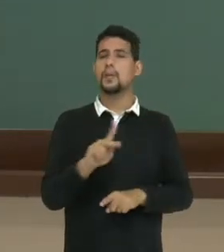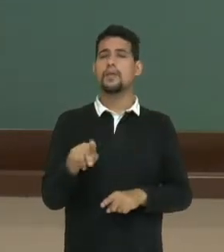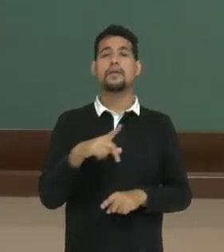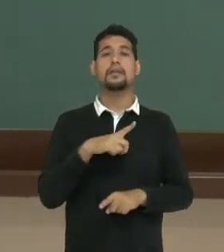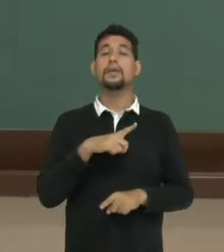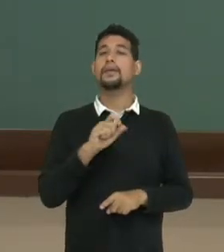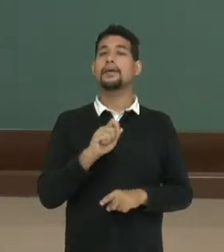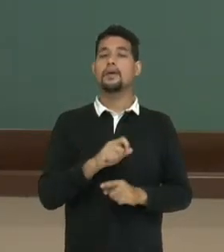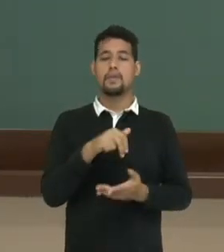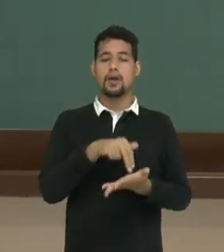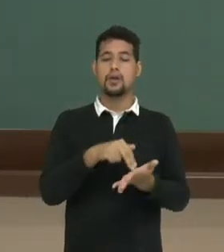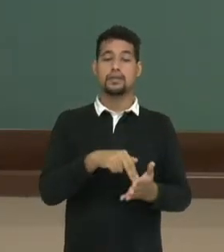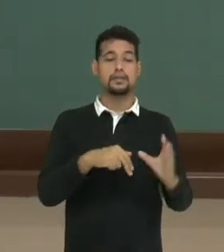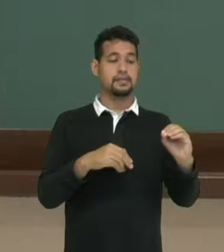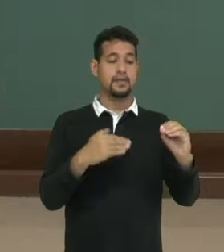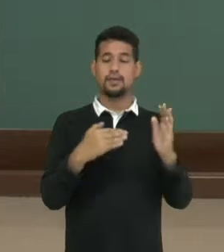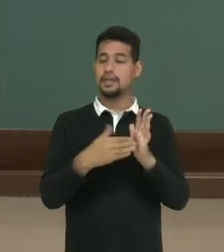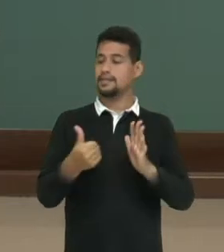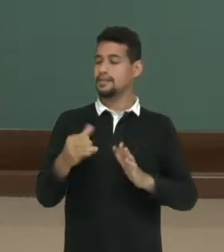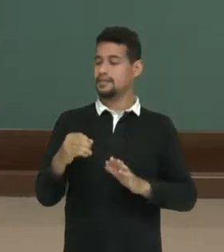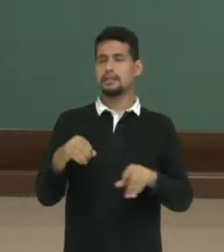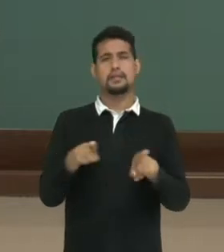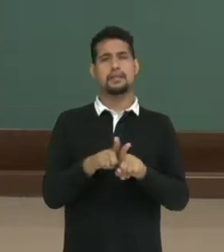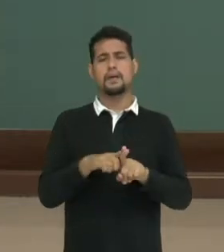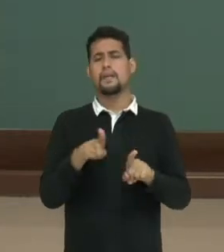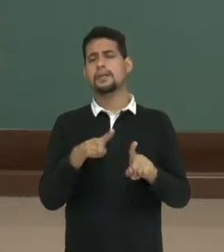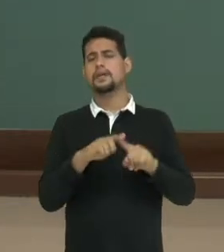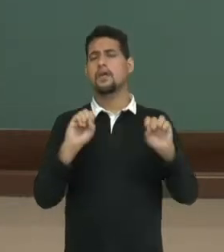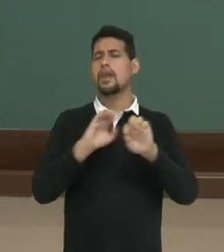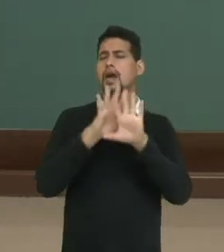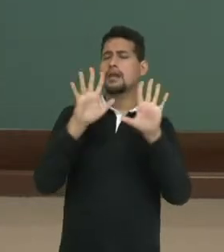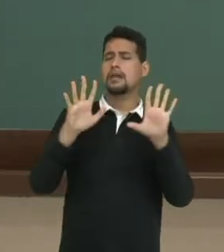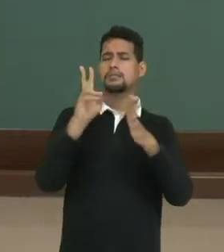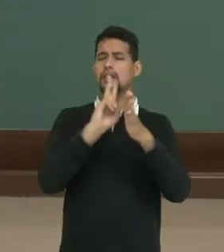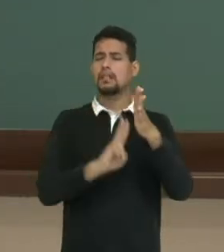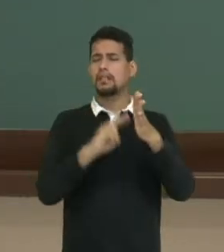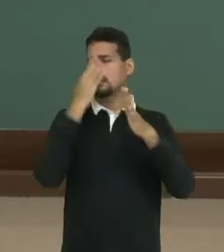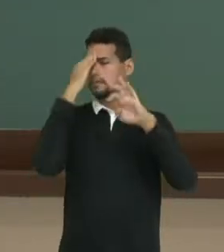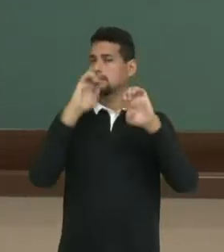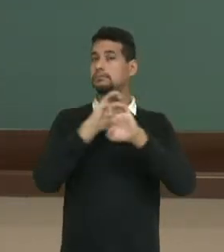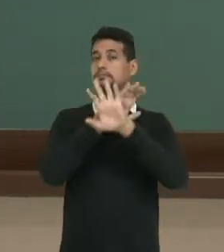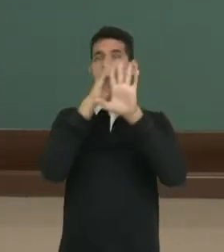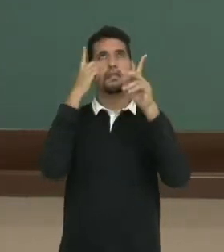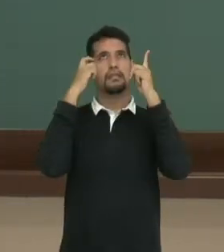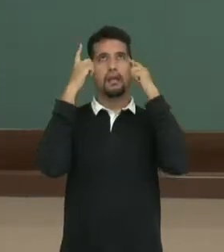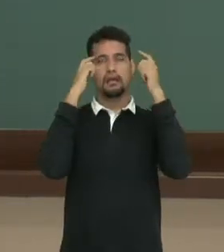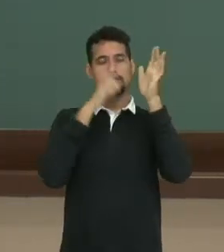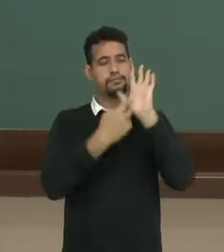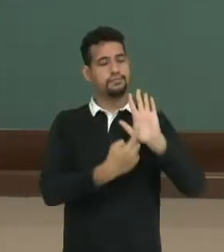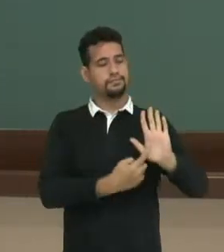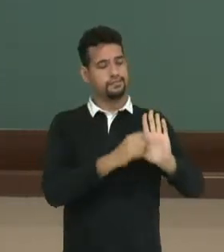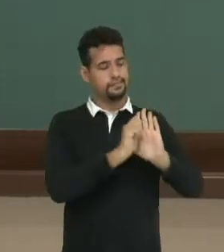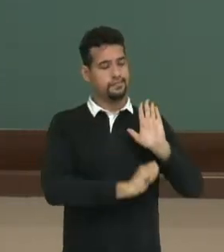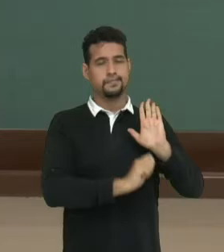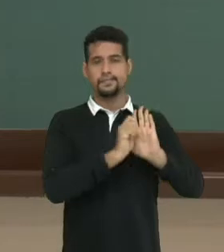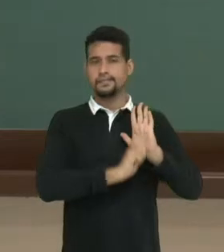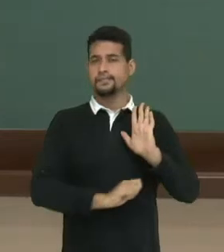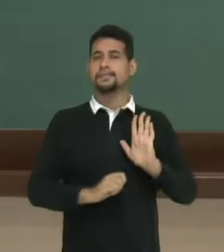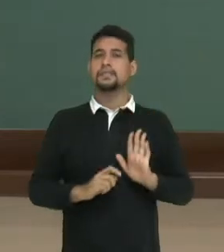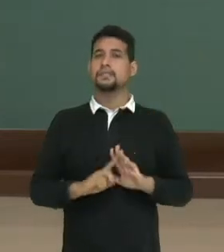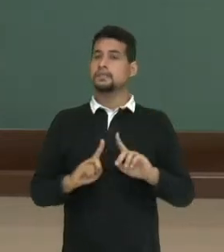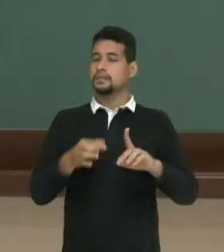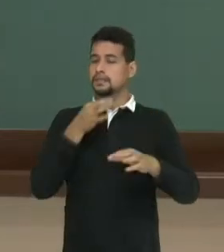uma nota de 0 a 60, considerando clareza, coesão e coerência de ideias apresentadas no texto. Então,